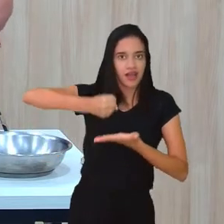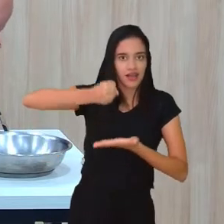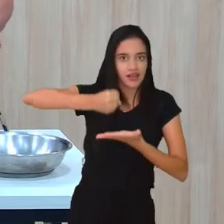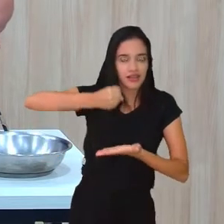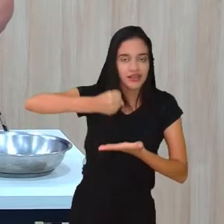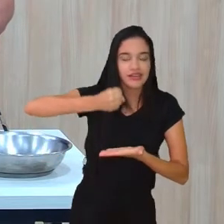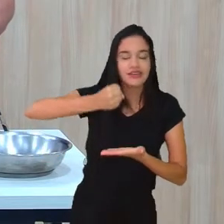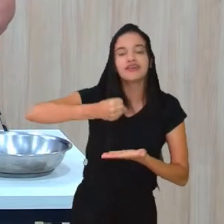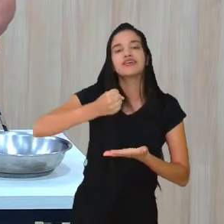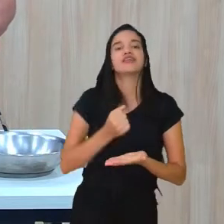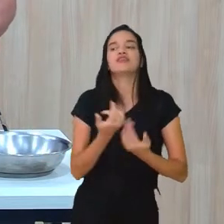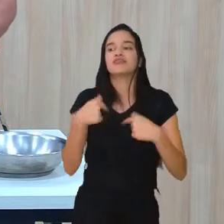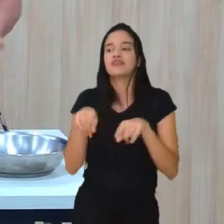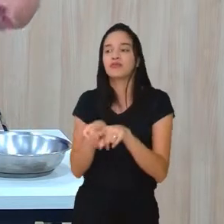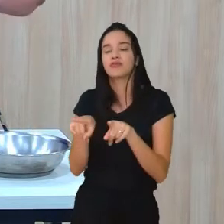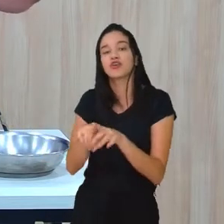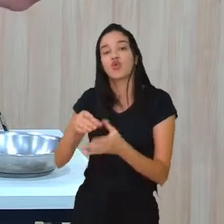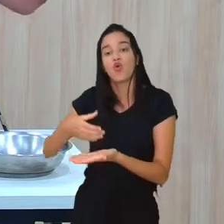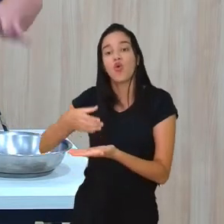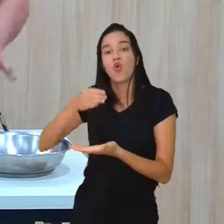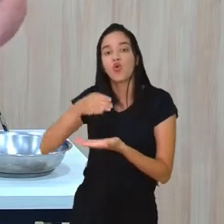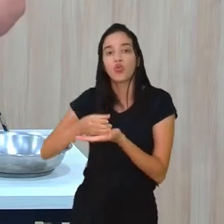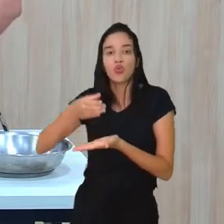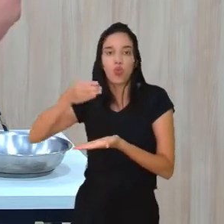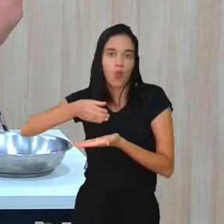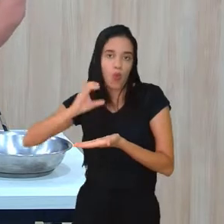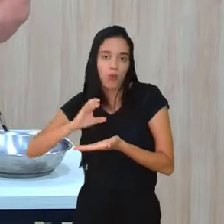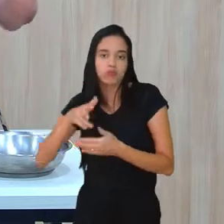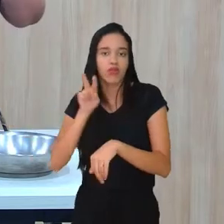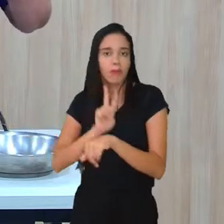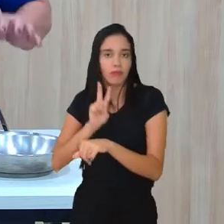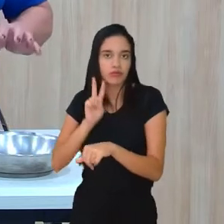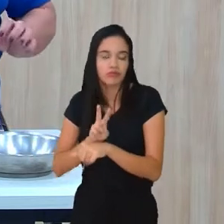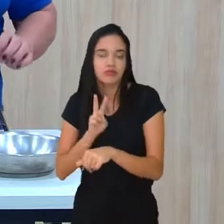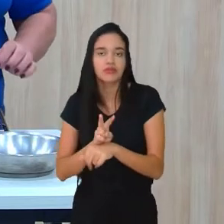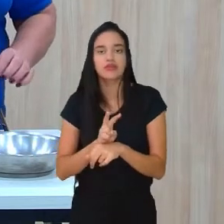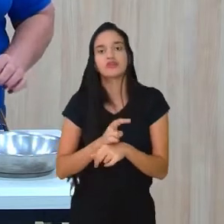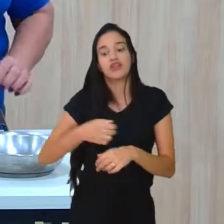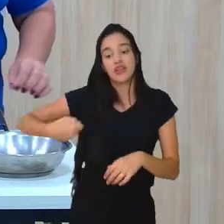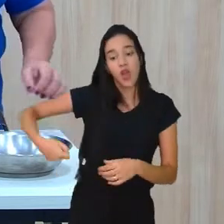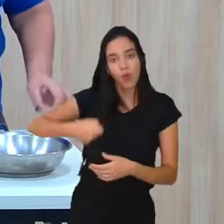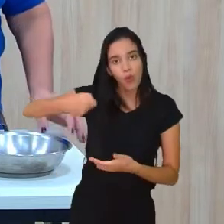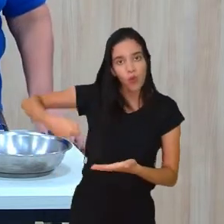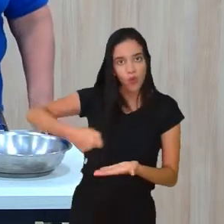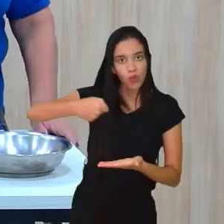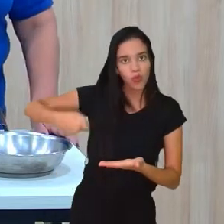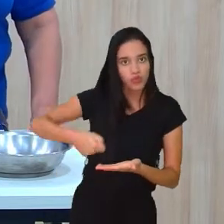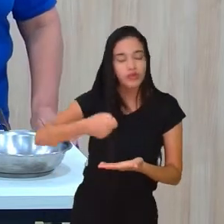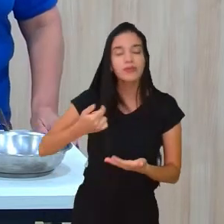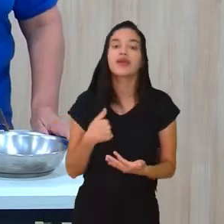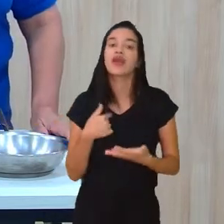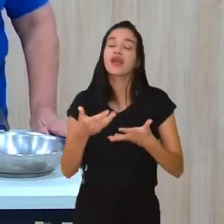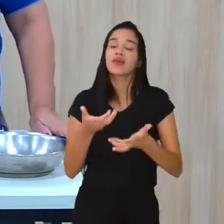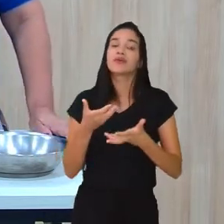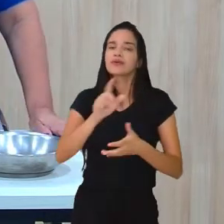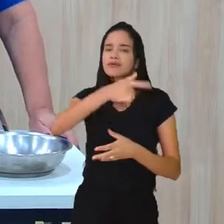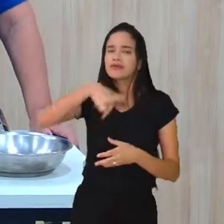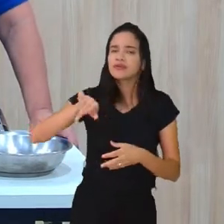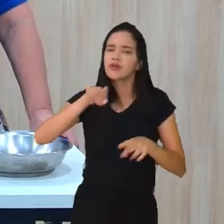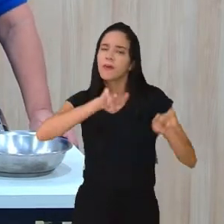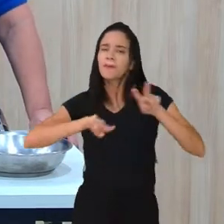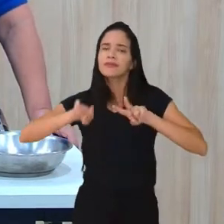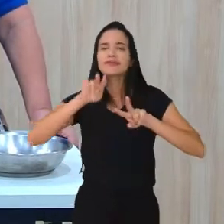questão do copinho aqui, ó, que está protegido, a colher de pau que está aqui na mesa e a frigideira. Eu quero que vocês observem